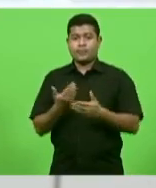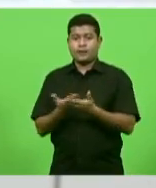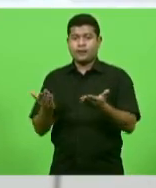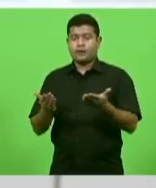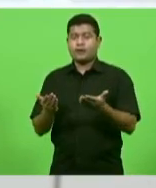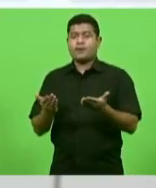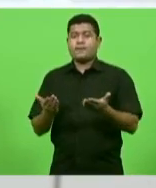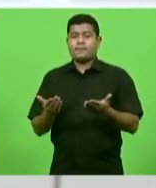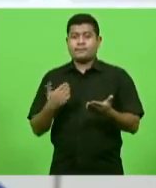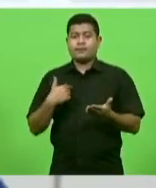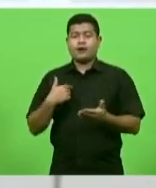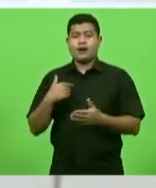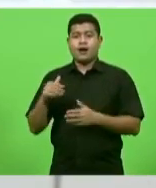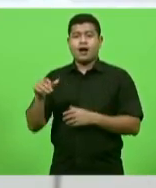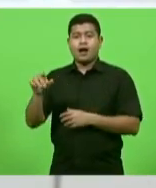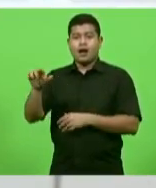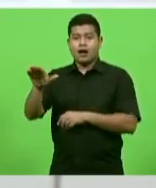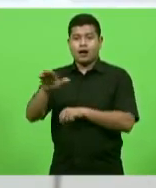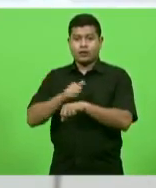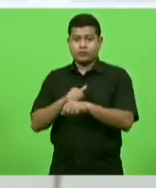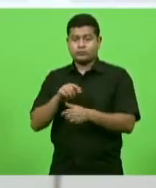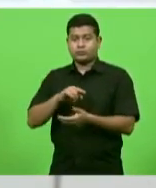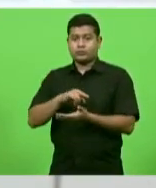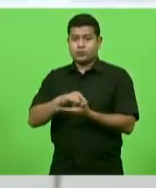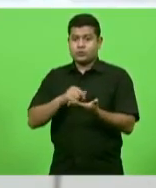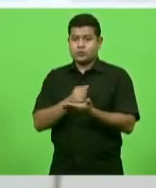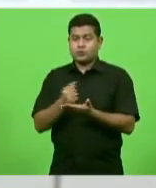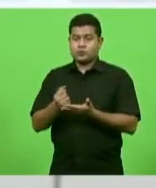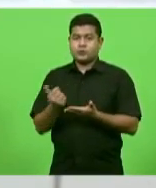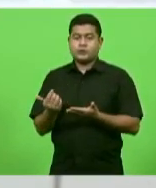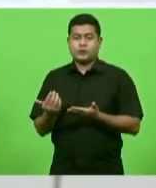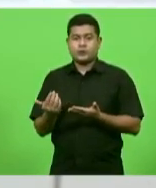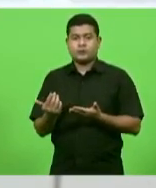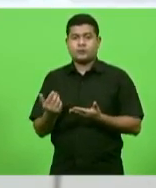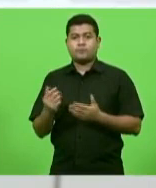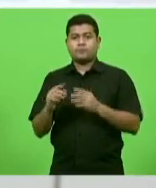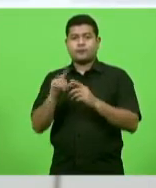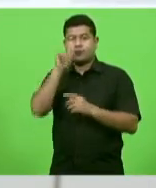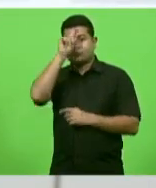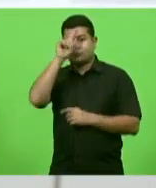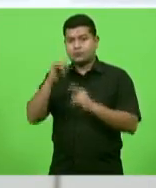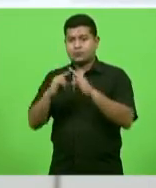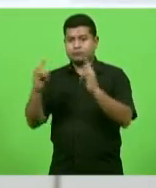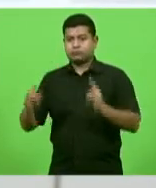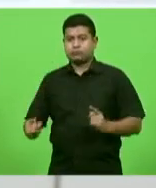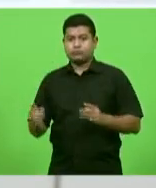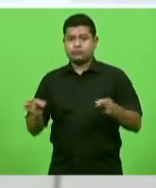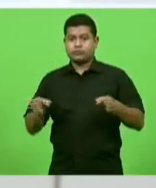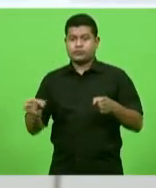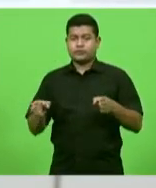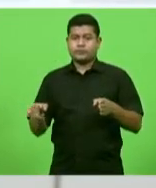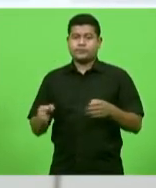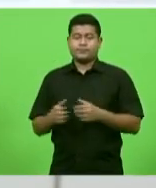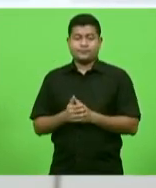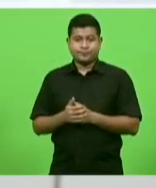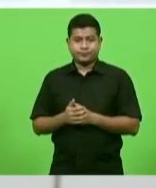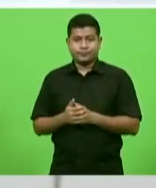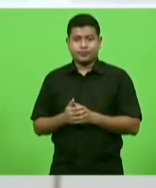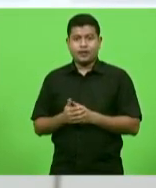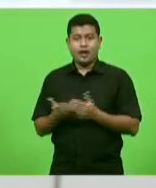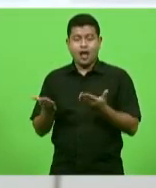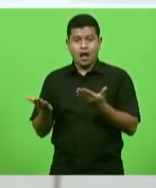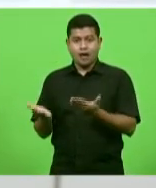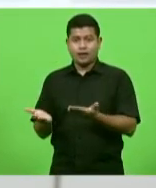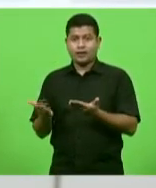flagrado a prestação do hospital de campanha Inicial destaca sucintamente que o senhor